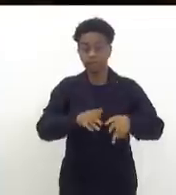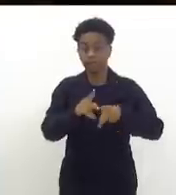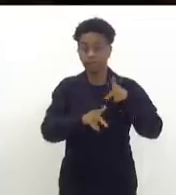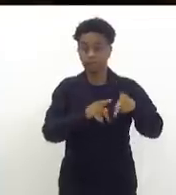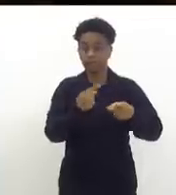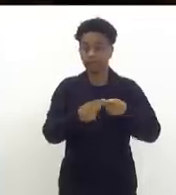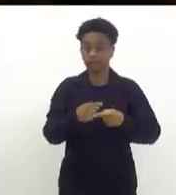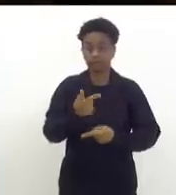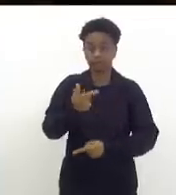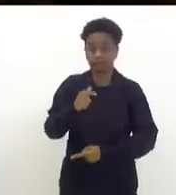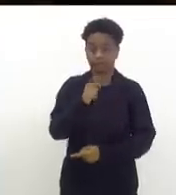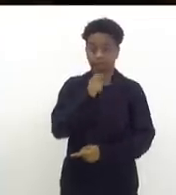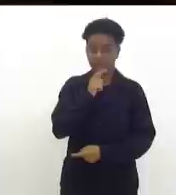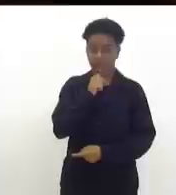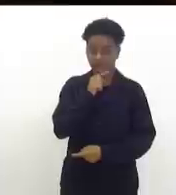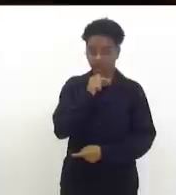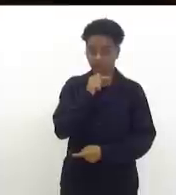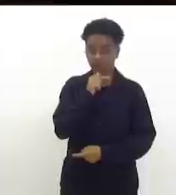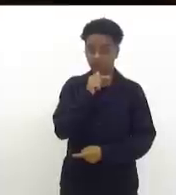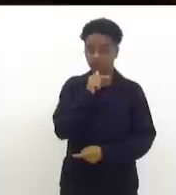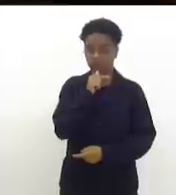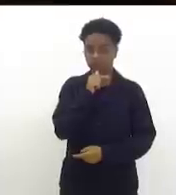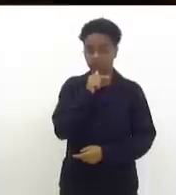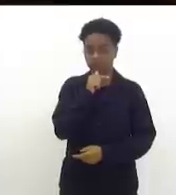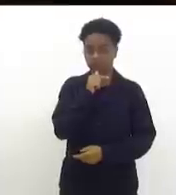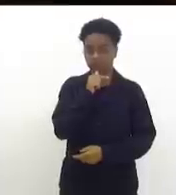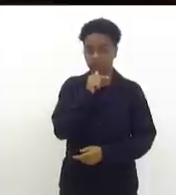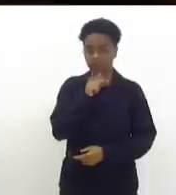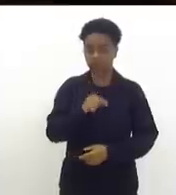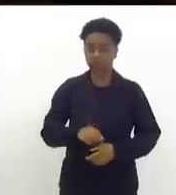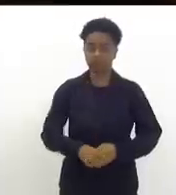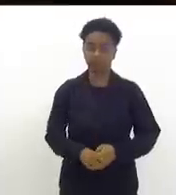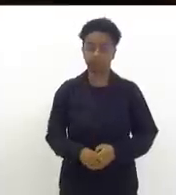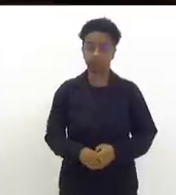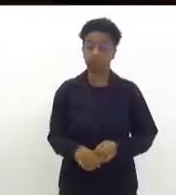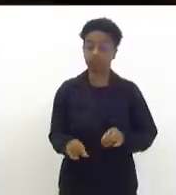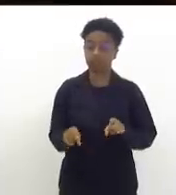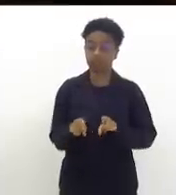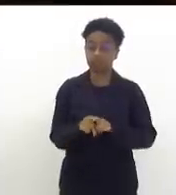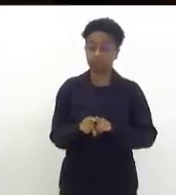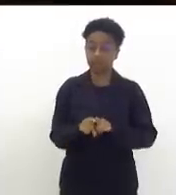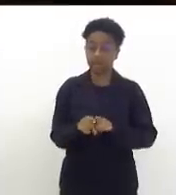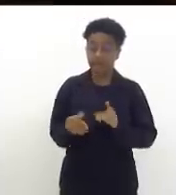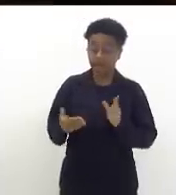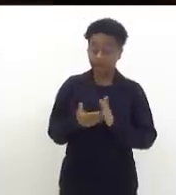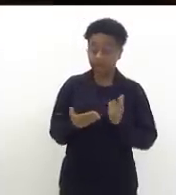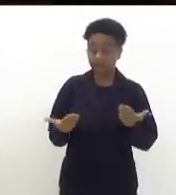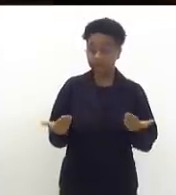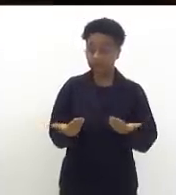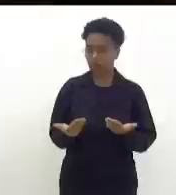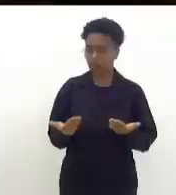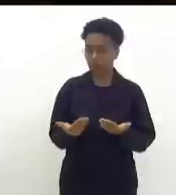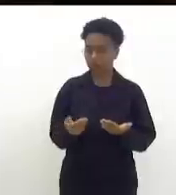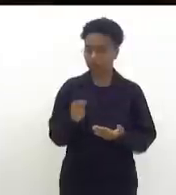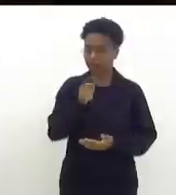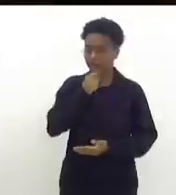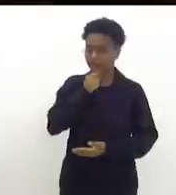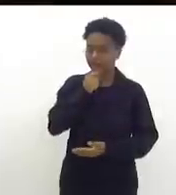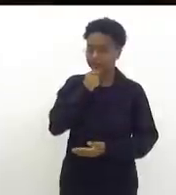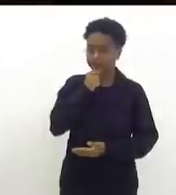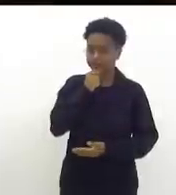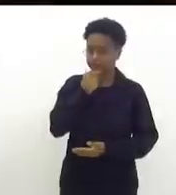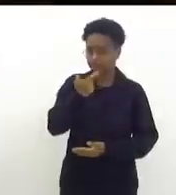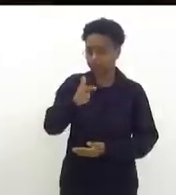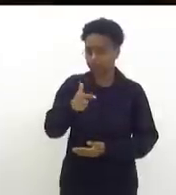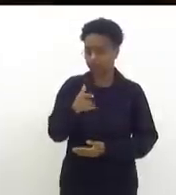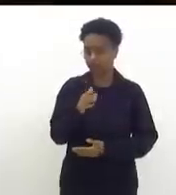água e muitos casos até o momento dia de hoje ainda sem